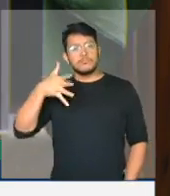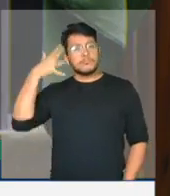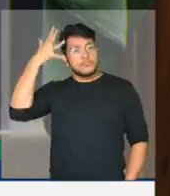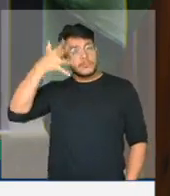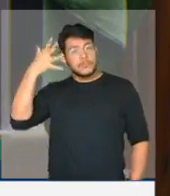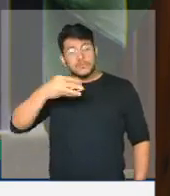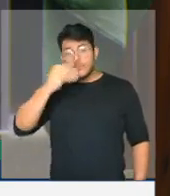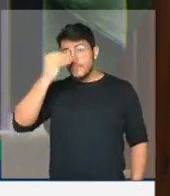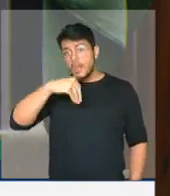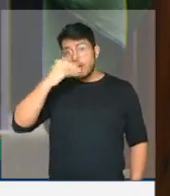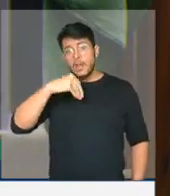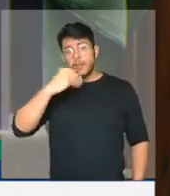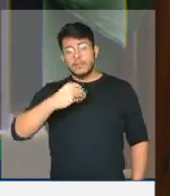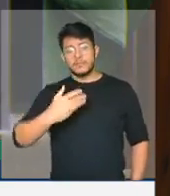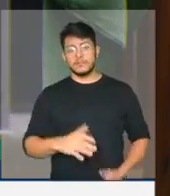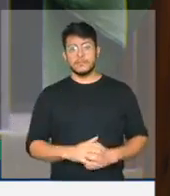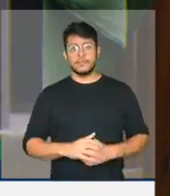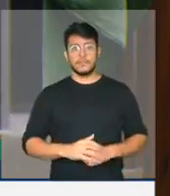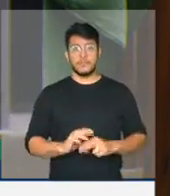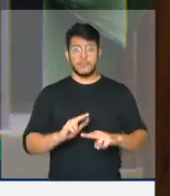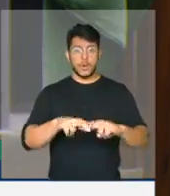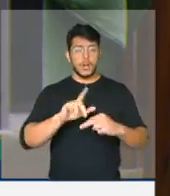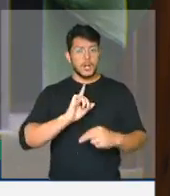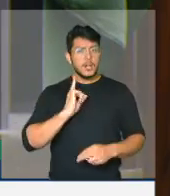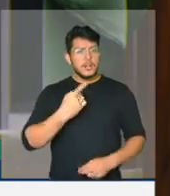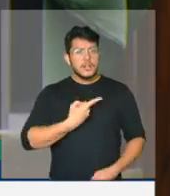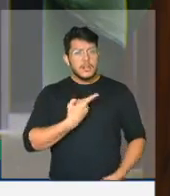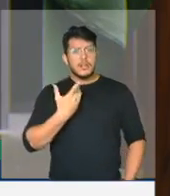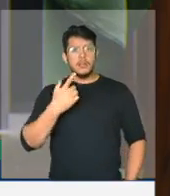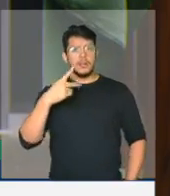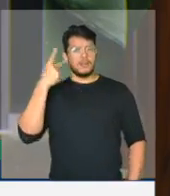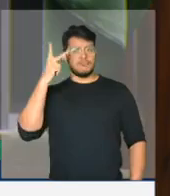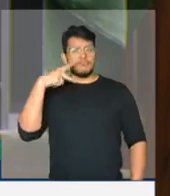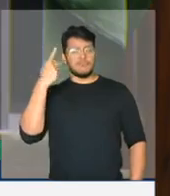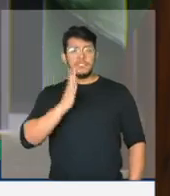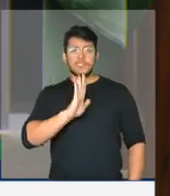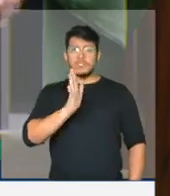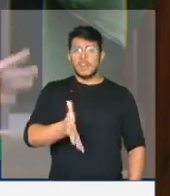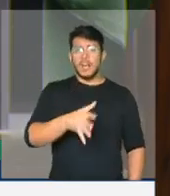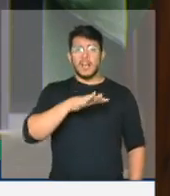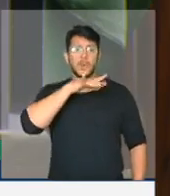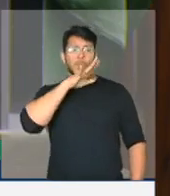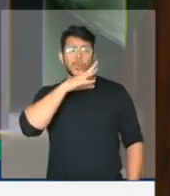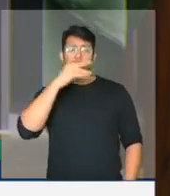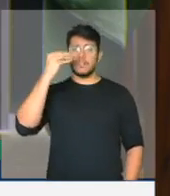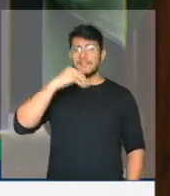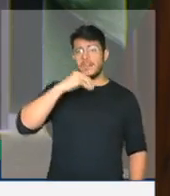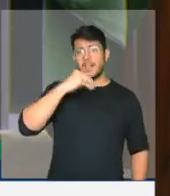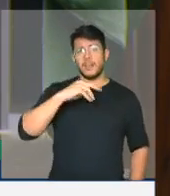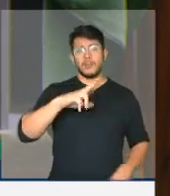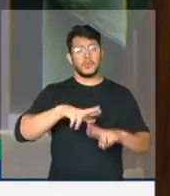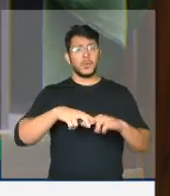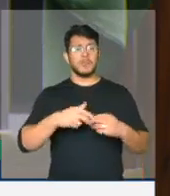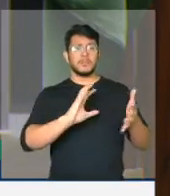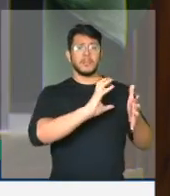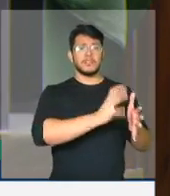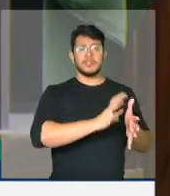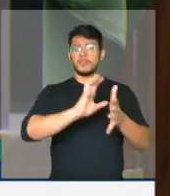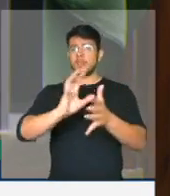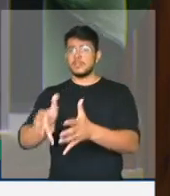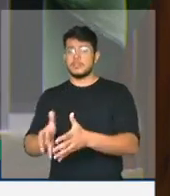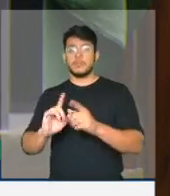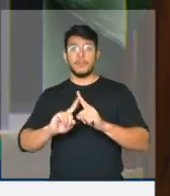fazendo a nossa política, que já está tão ruim pelos erros cometidos pelos mais diversos partidos, a